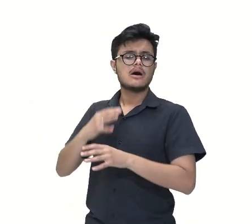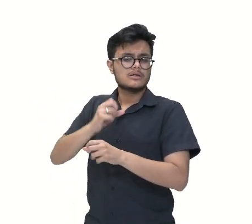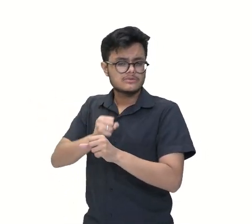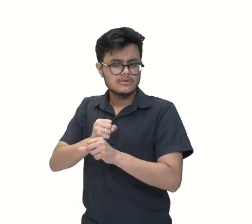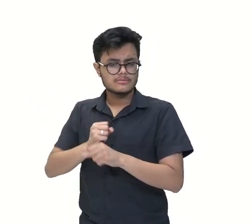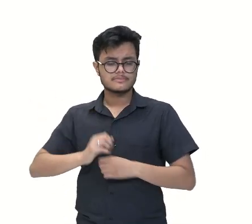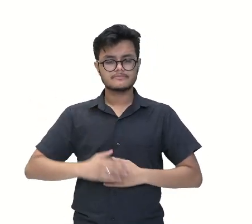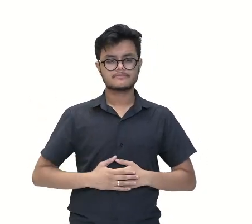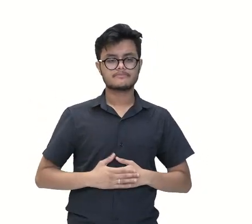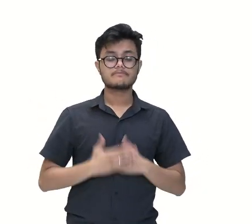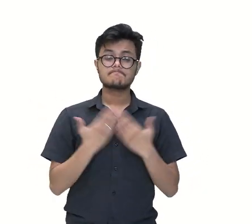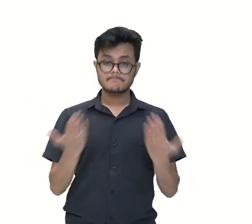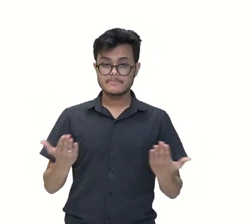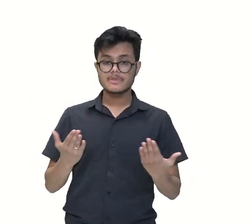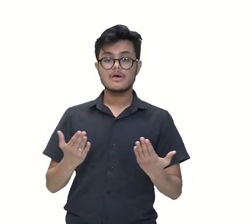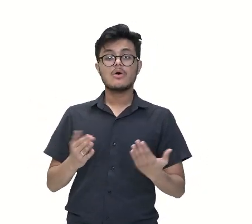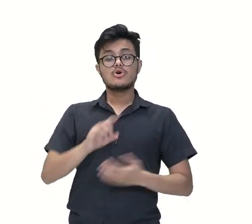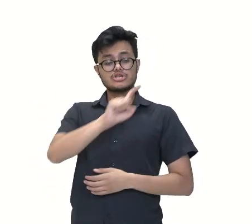Então, XV,